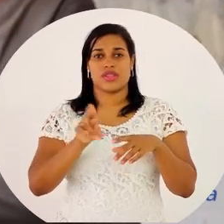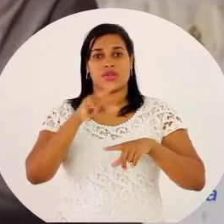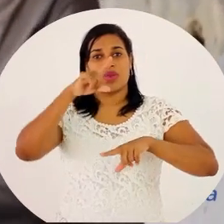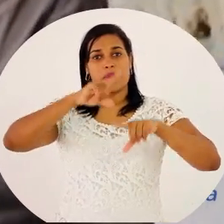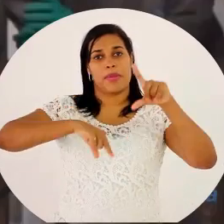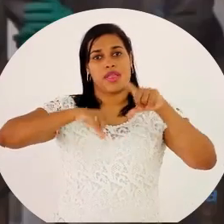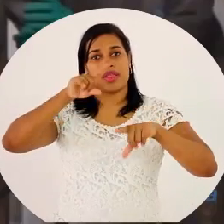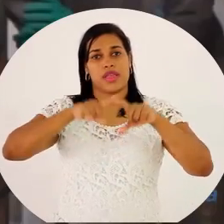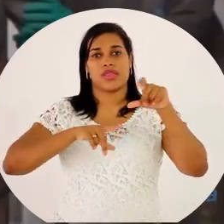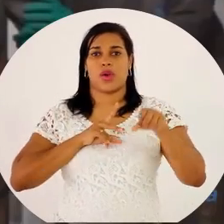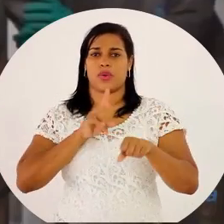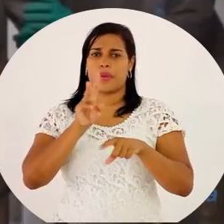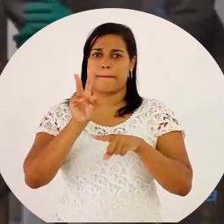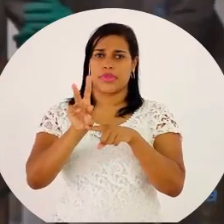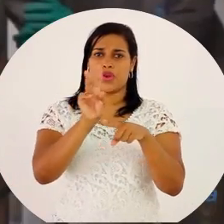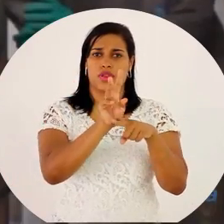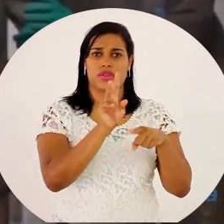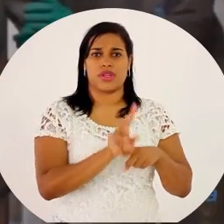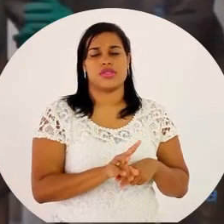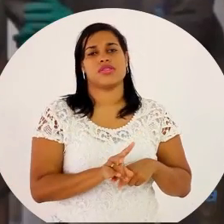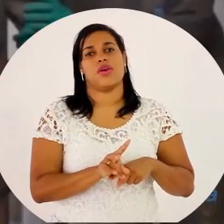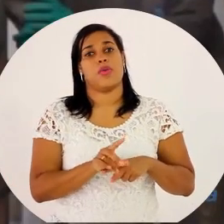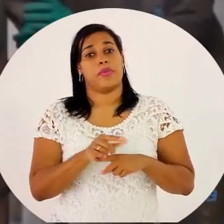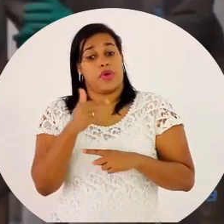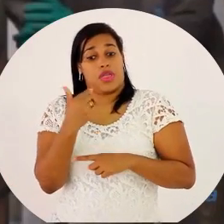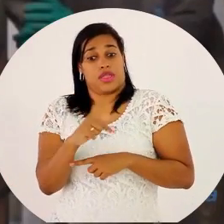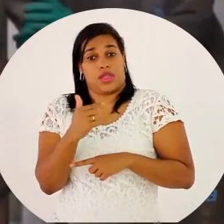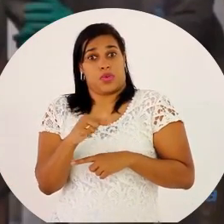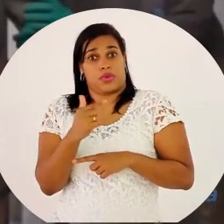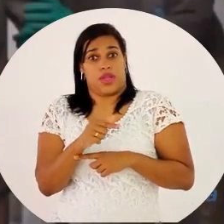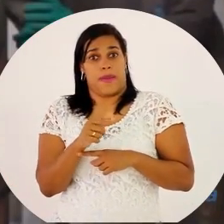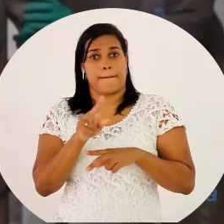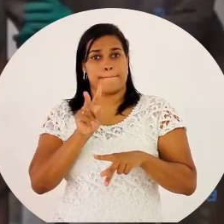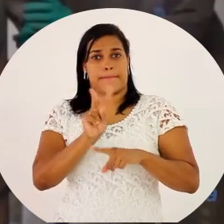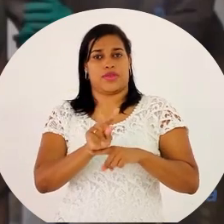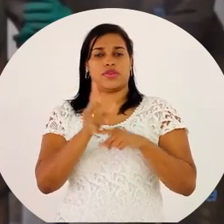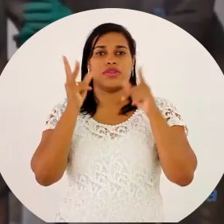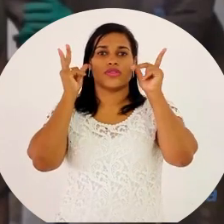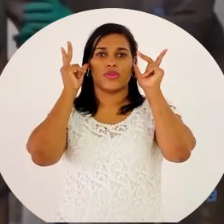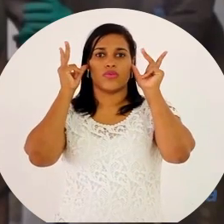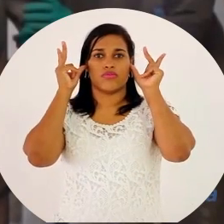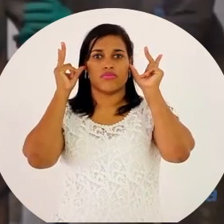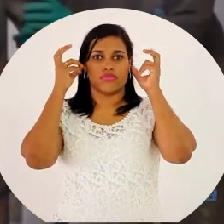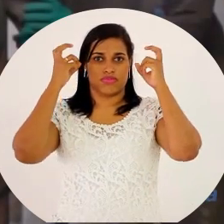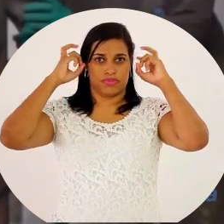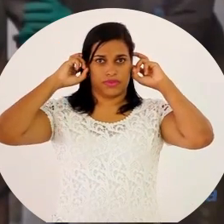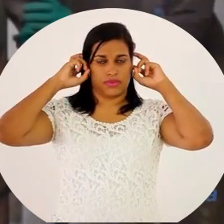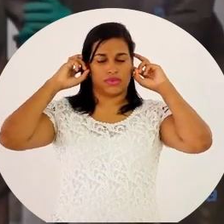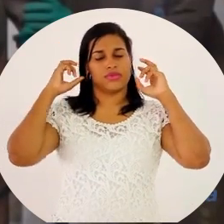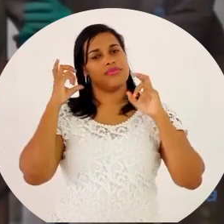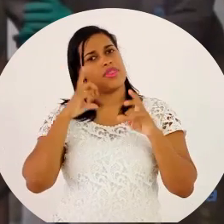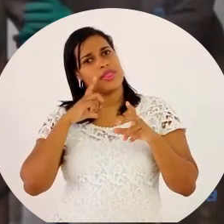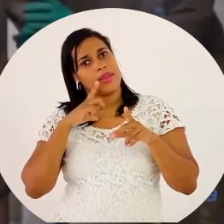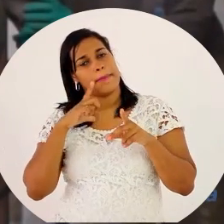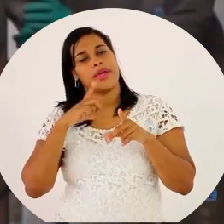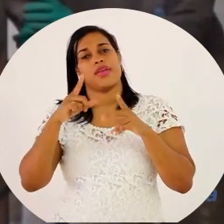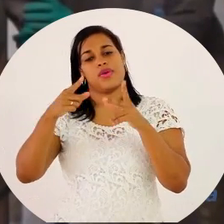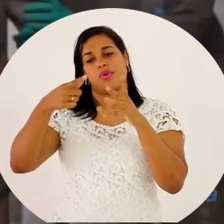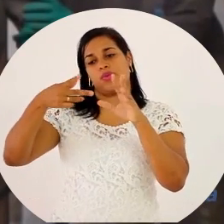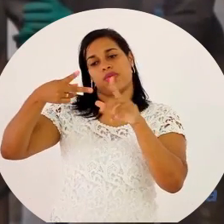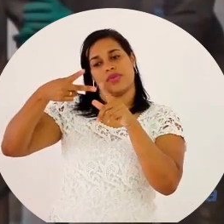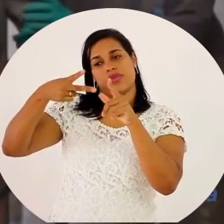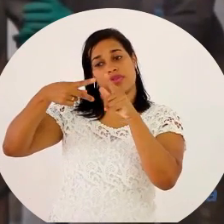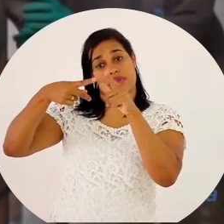proteção individual, no tipo aí, um protetor auditivo. Ele também tem um risco de poeira, que é um risco químico. Os